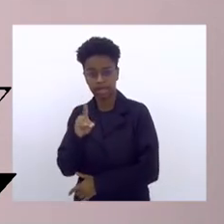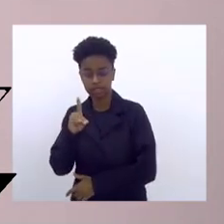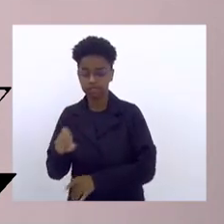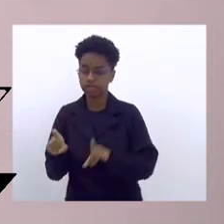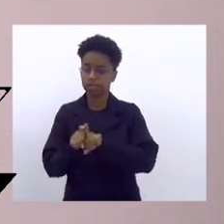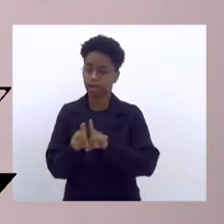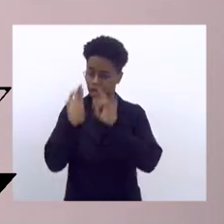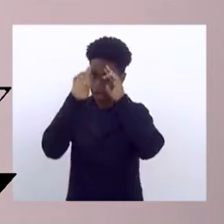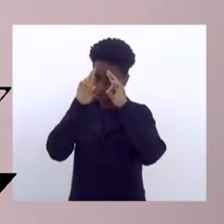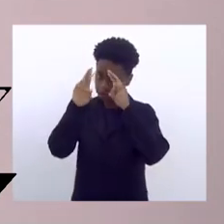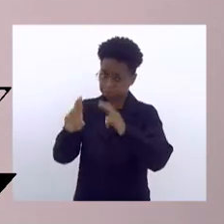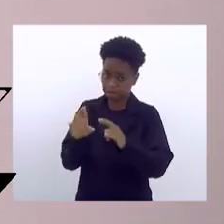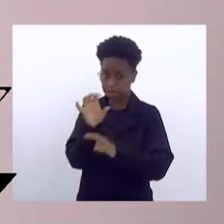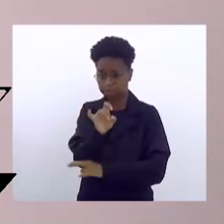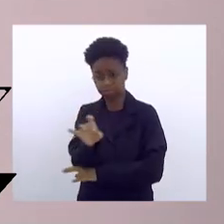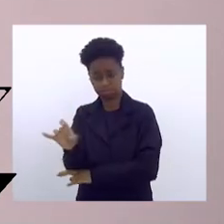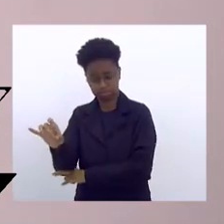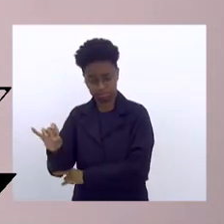alteridades